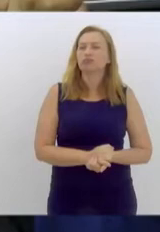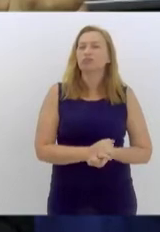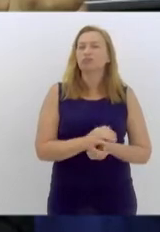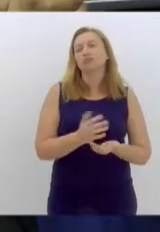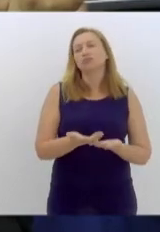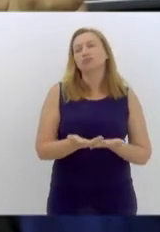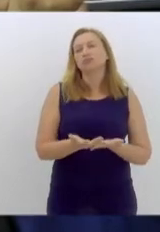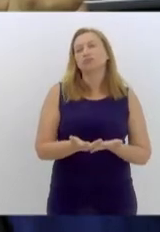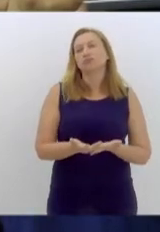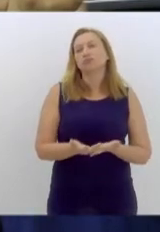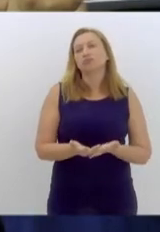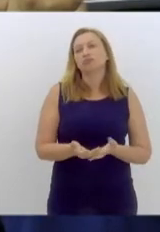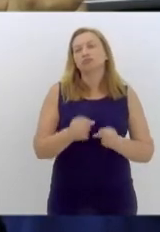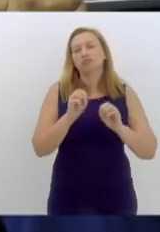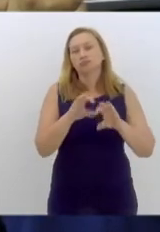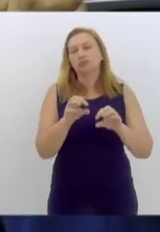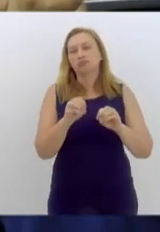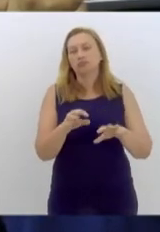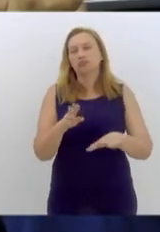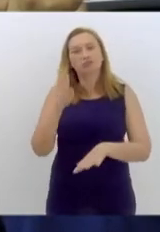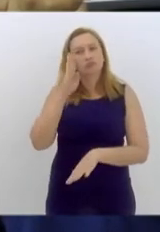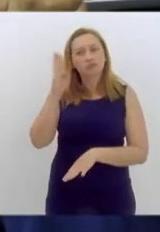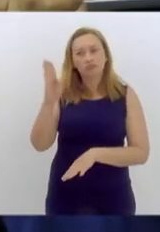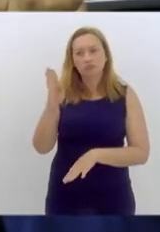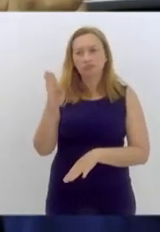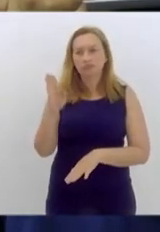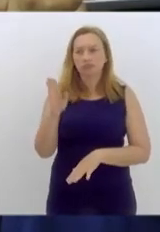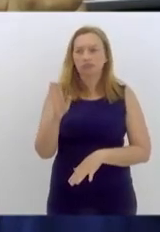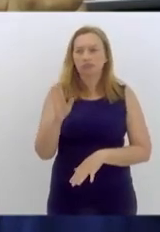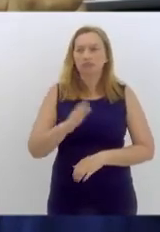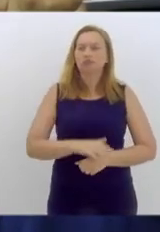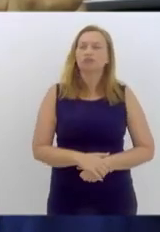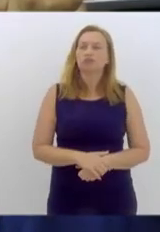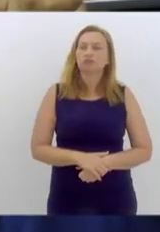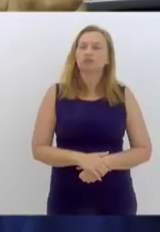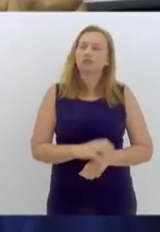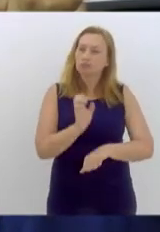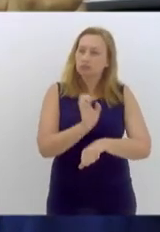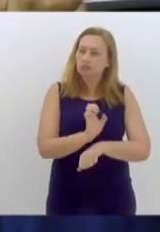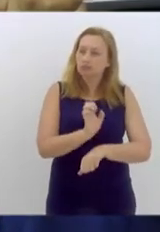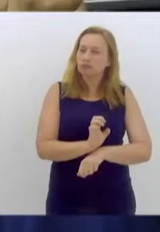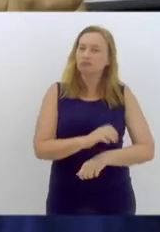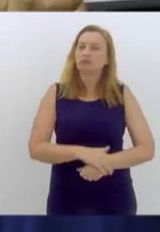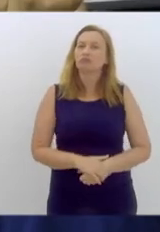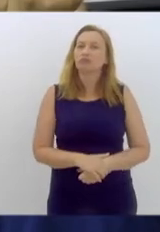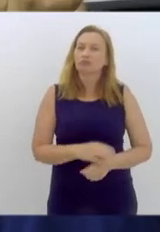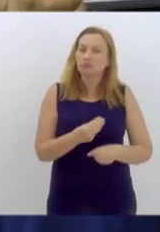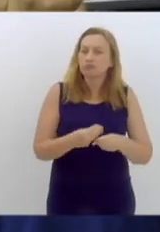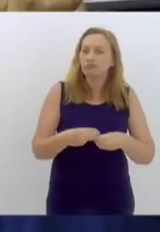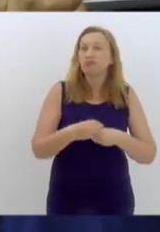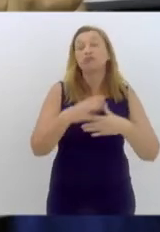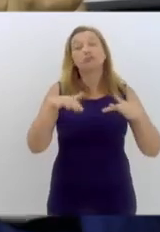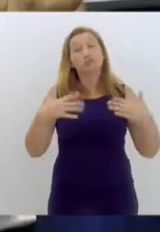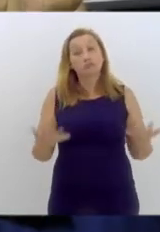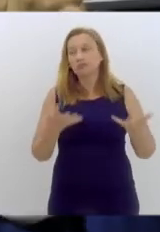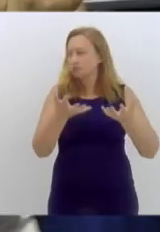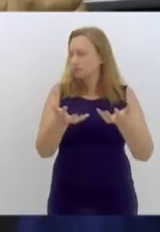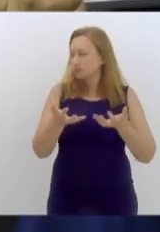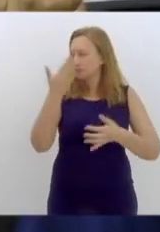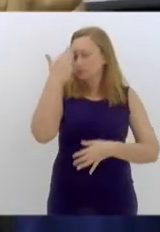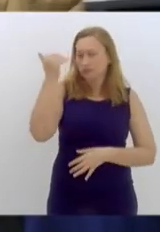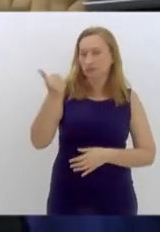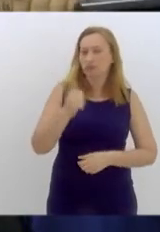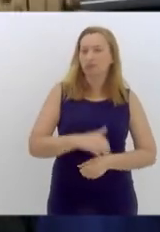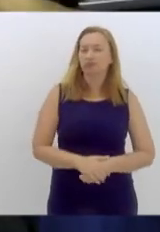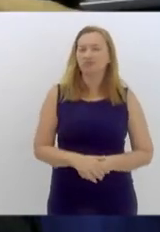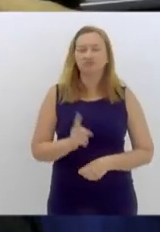estamos falando aqui do principal tributo estadual, não é? com grande repercussão na arrecadação dos municípios. Então, eu queria saber, né? Porque essa não